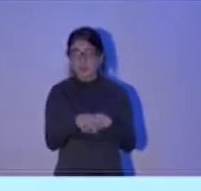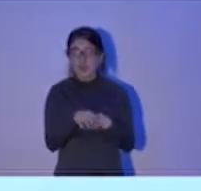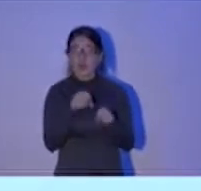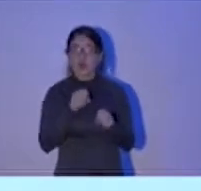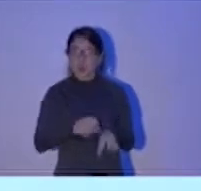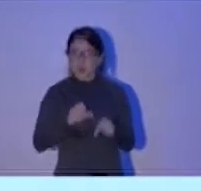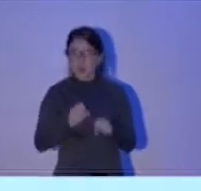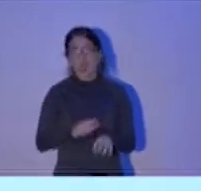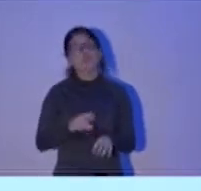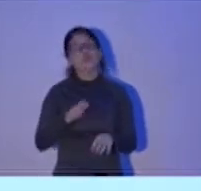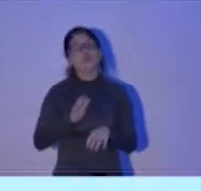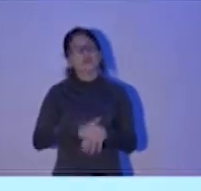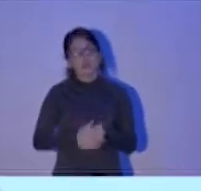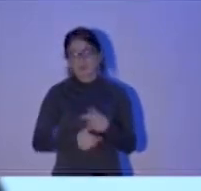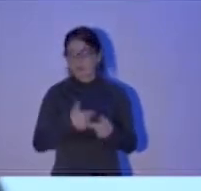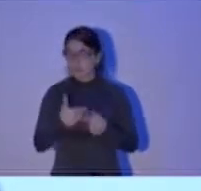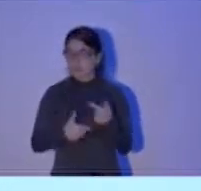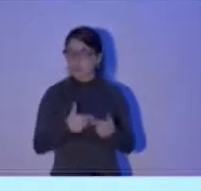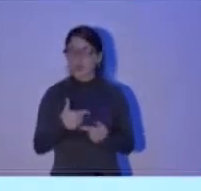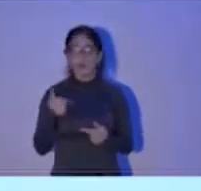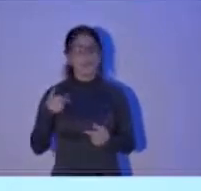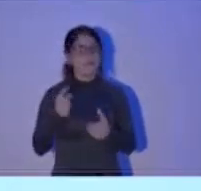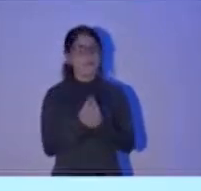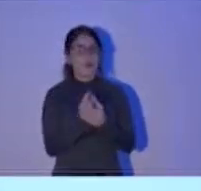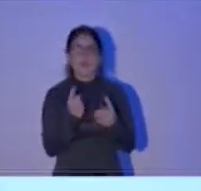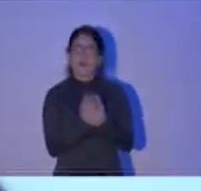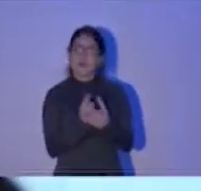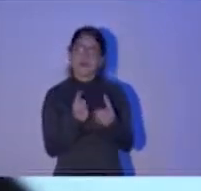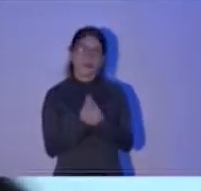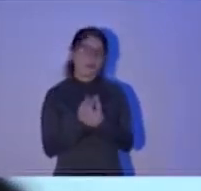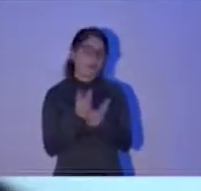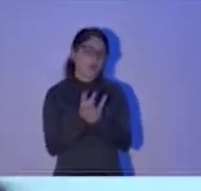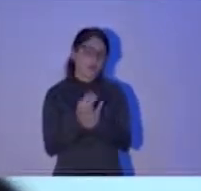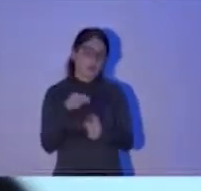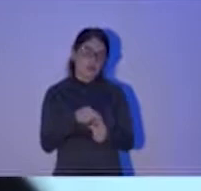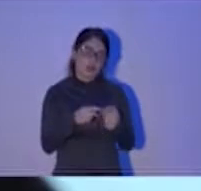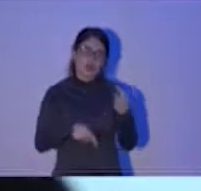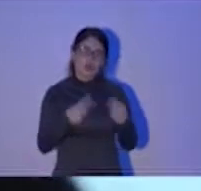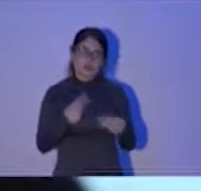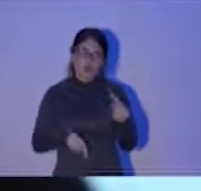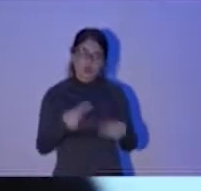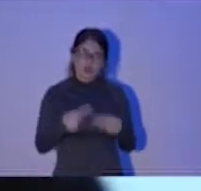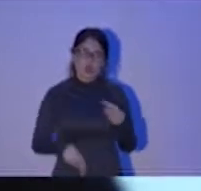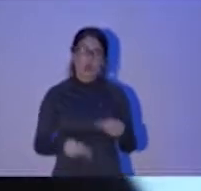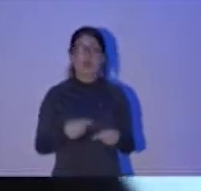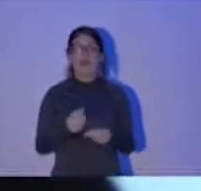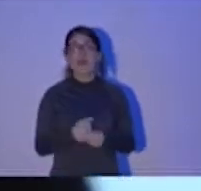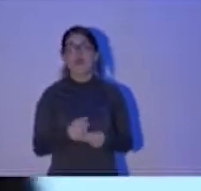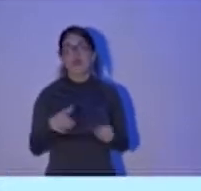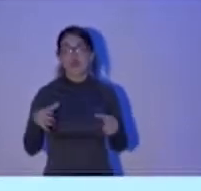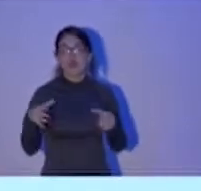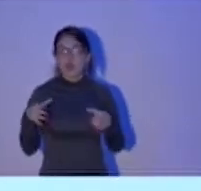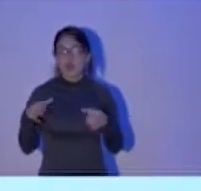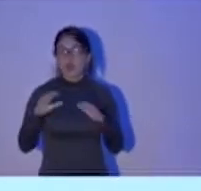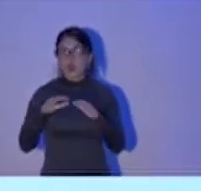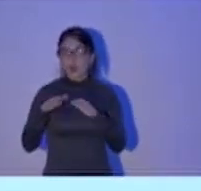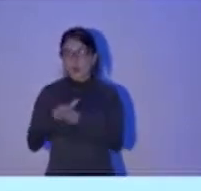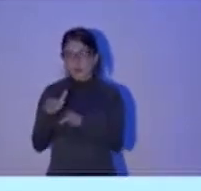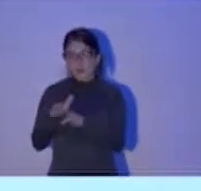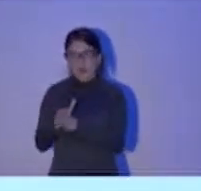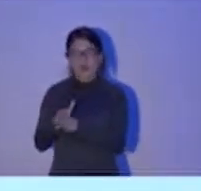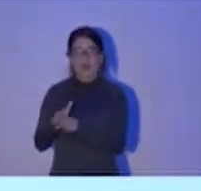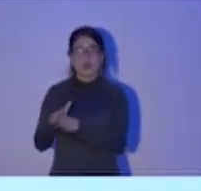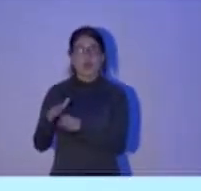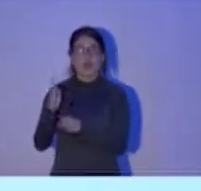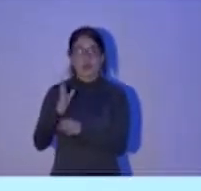as discussões da Resolução 02 de 2015, junto ao Conselho Nacional de Educação, também